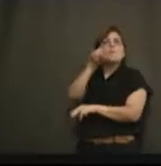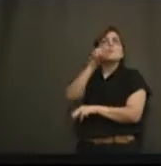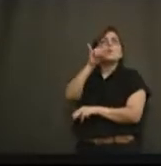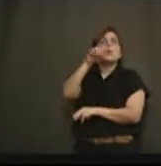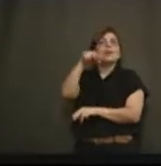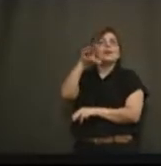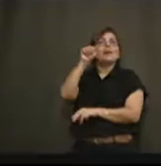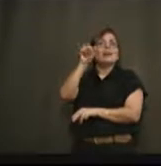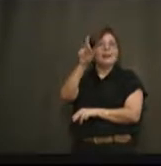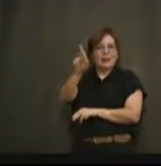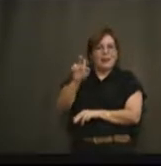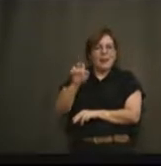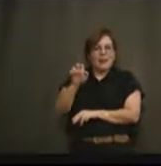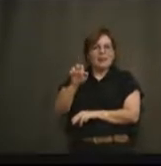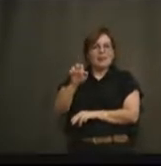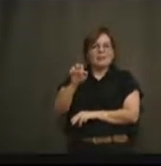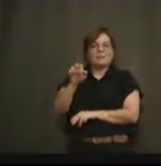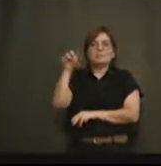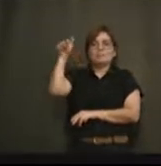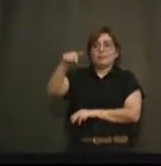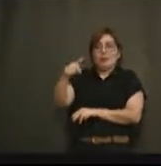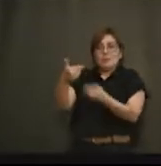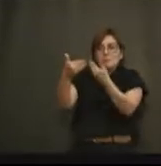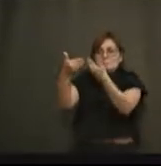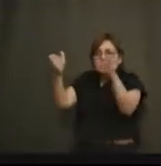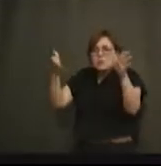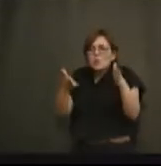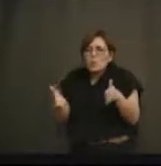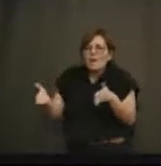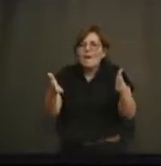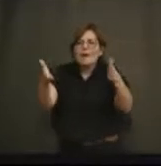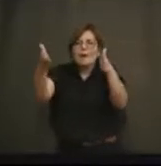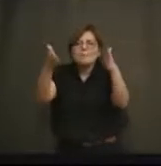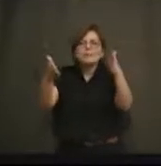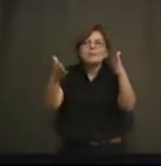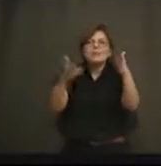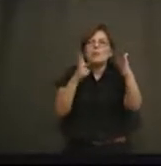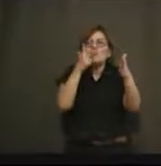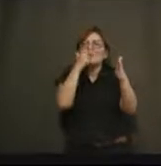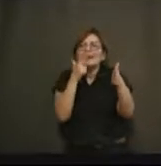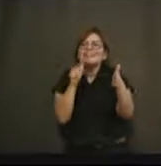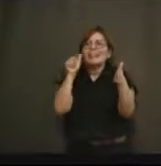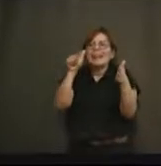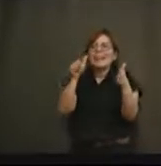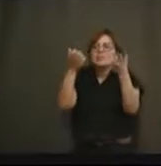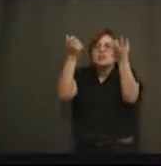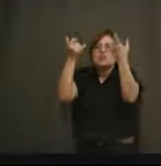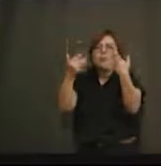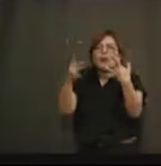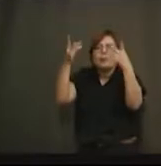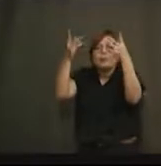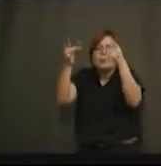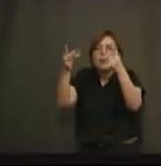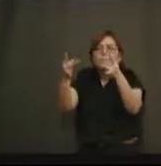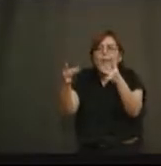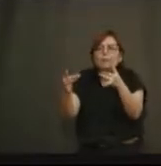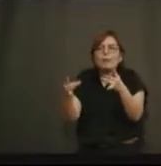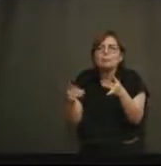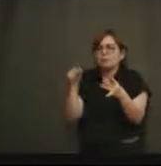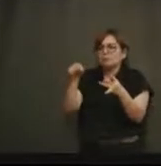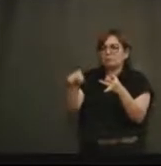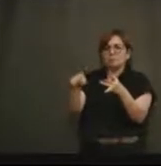um abridor de caminhos, mas ele não era a pessoa que colocava os pingos nos is, não era mesmo, ele tinha uma visão